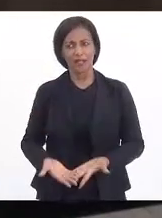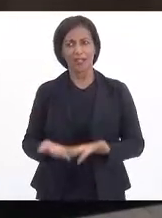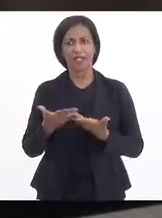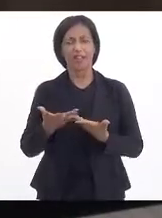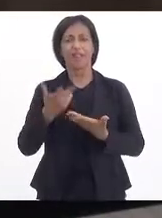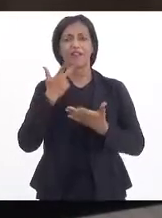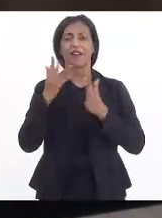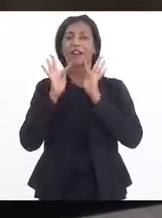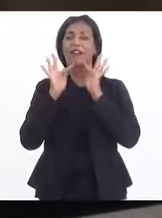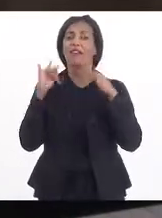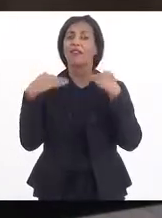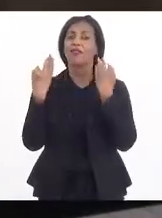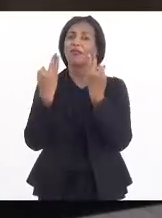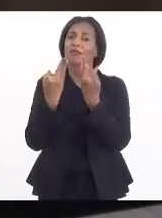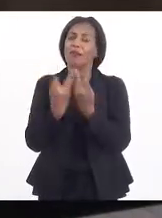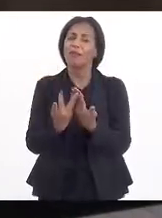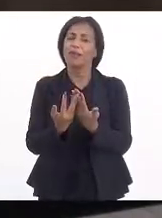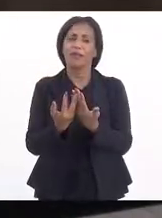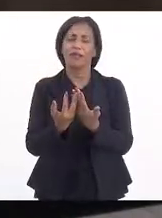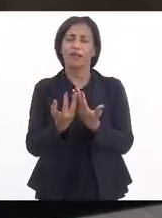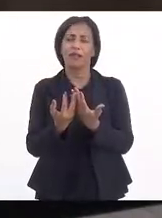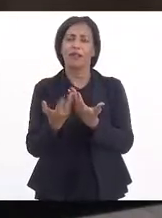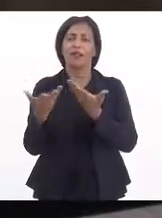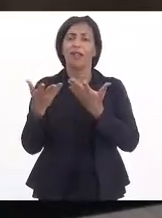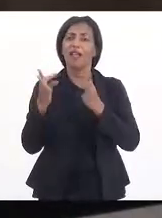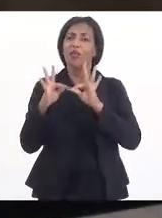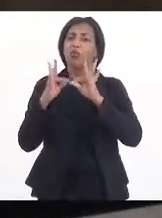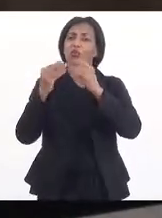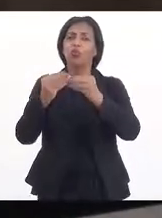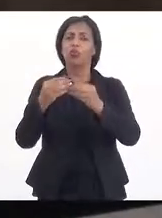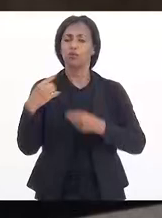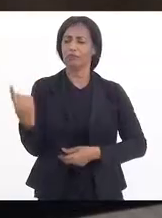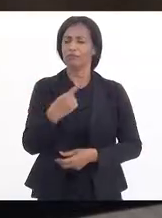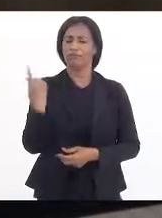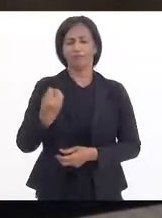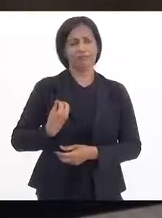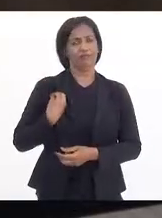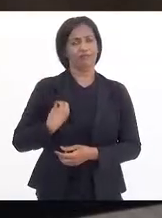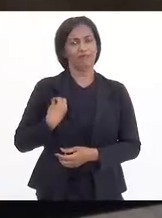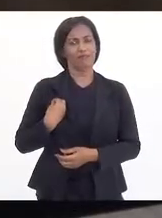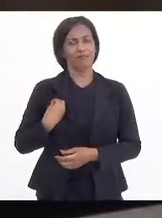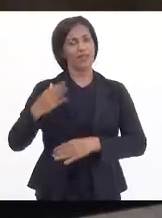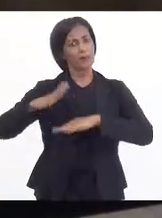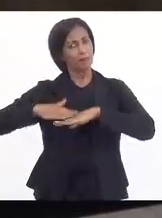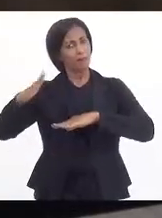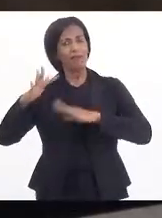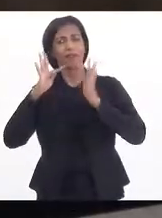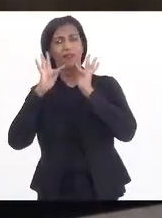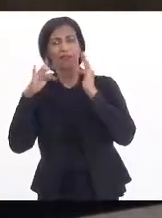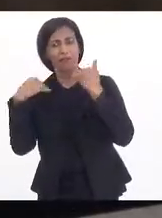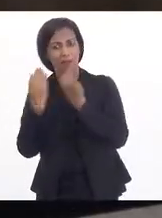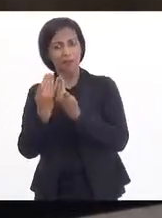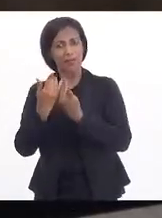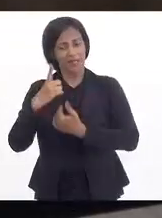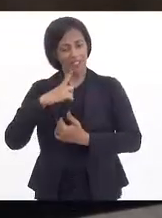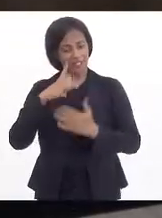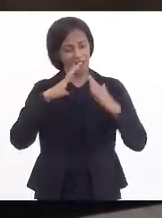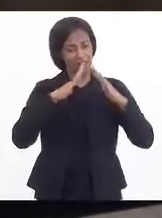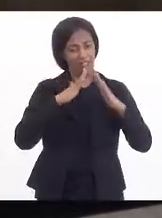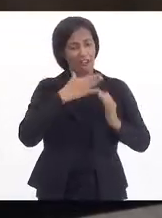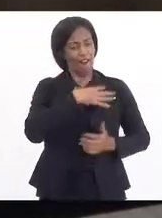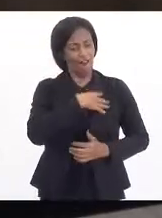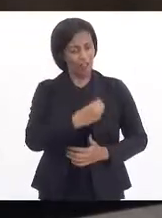dizer que a família é é tudo para gente tudo e a gente além da nossa família que a gente constrói